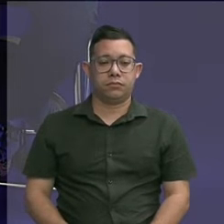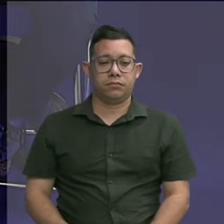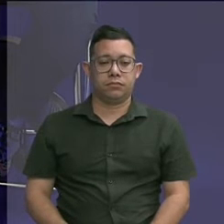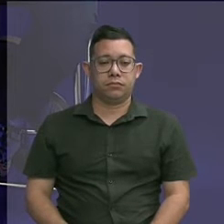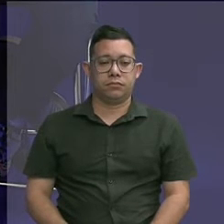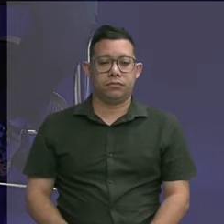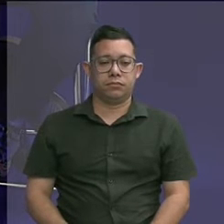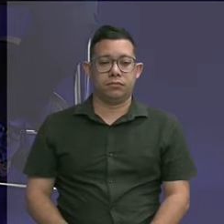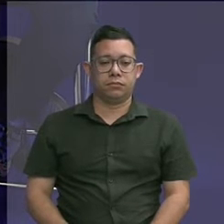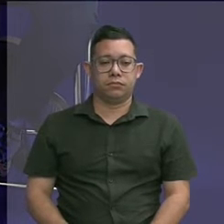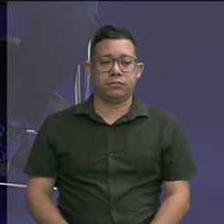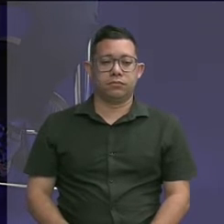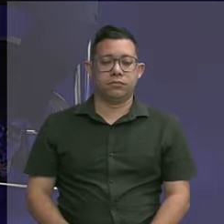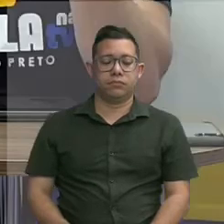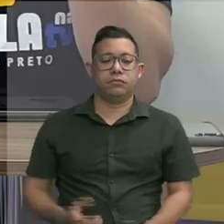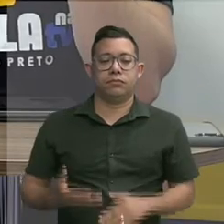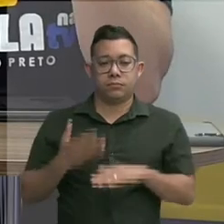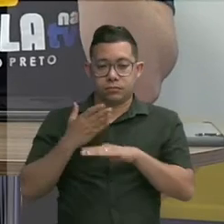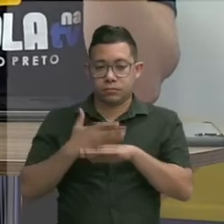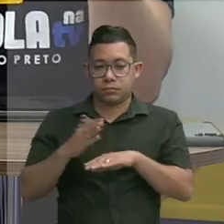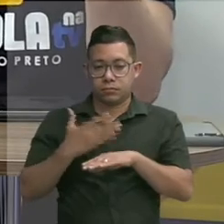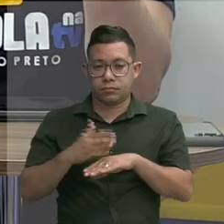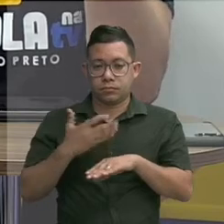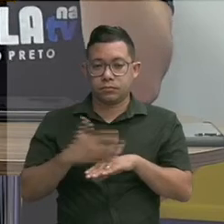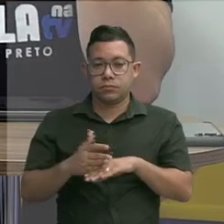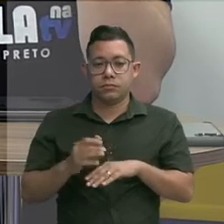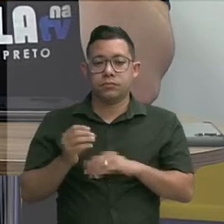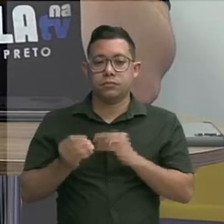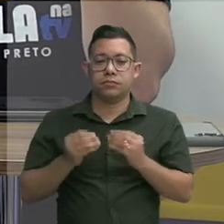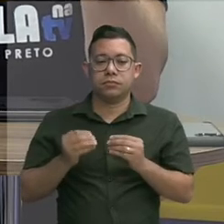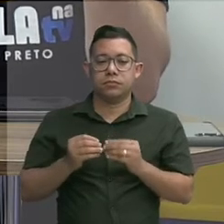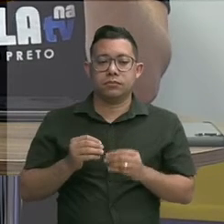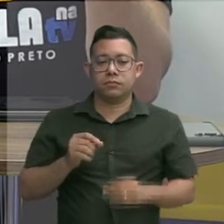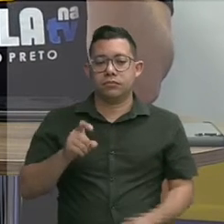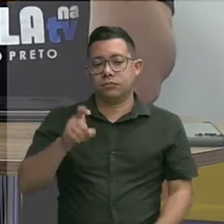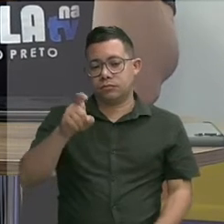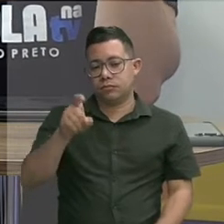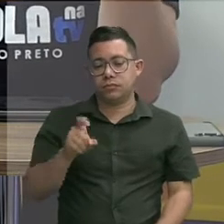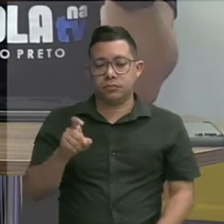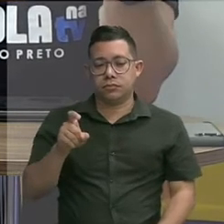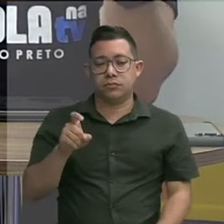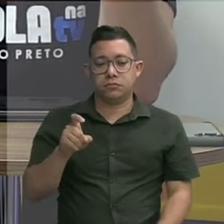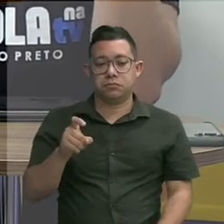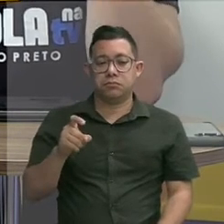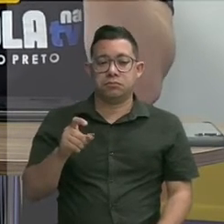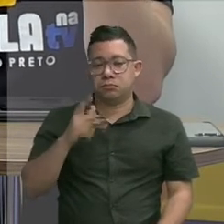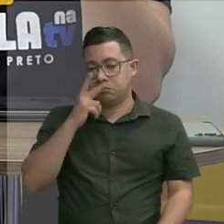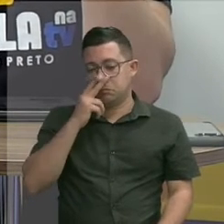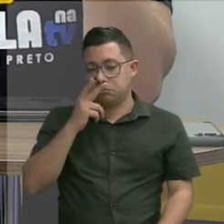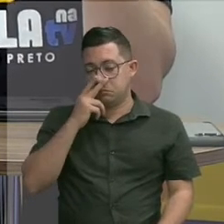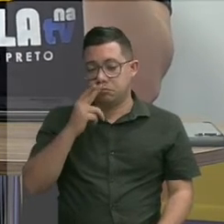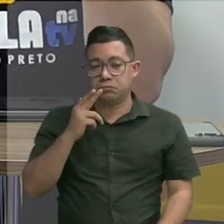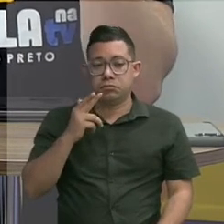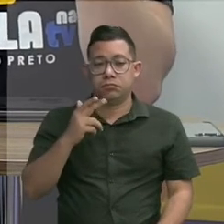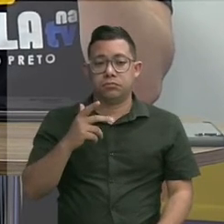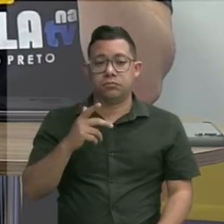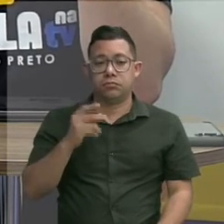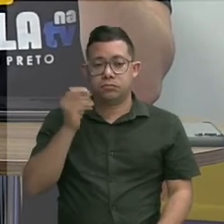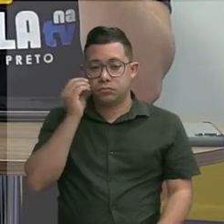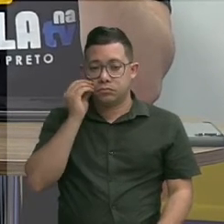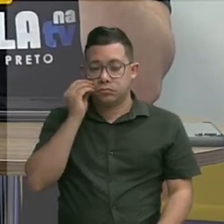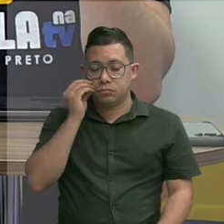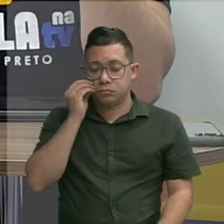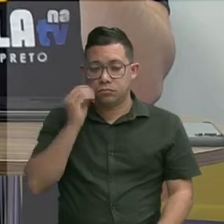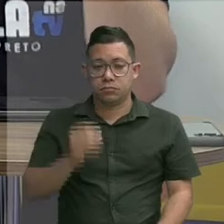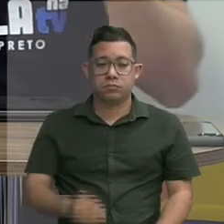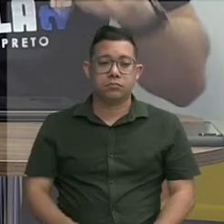Então agora a gente pode obter o seguinte por tentativa o x da medida da largura da piscina vamos fazer